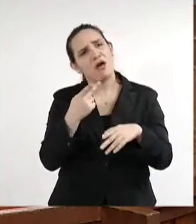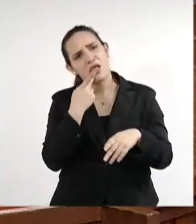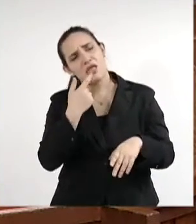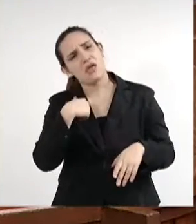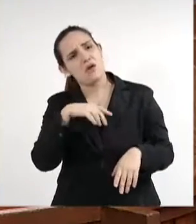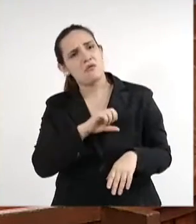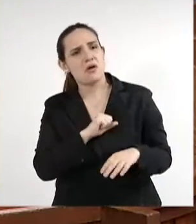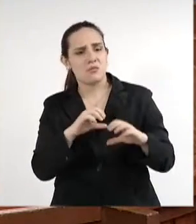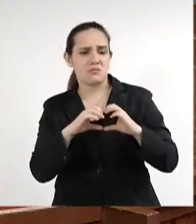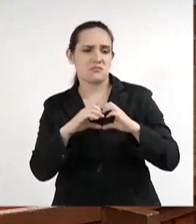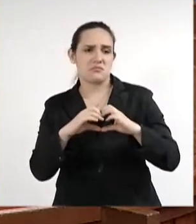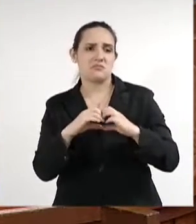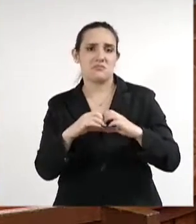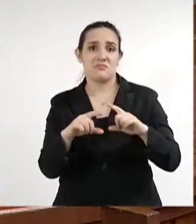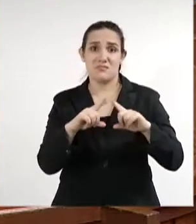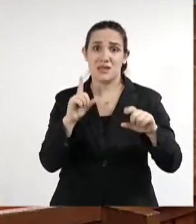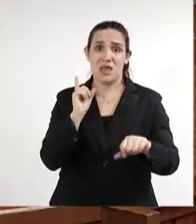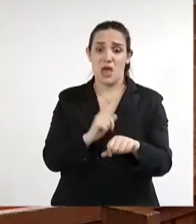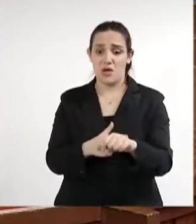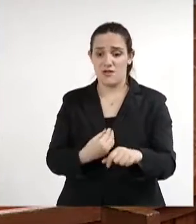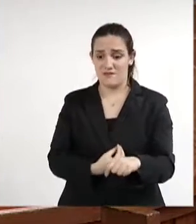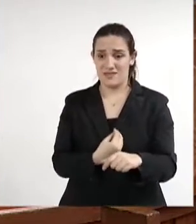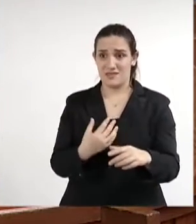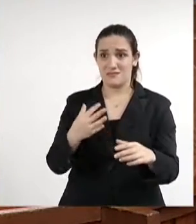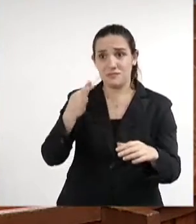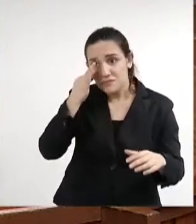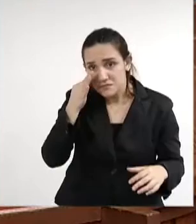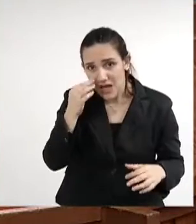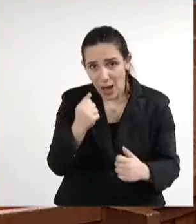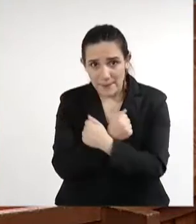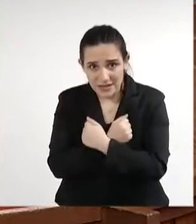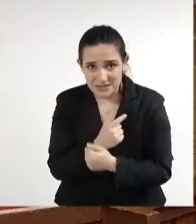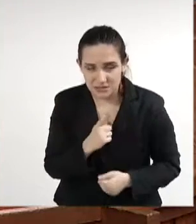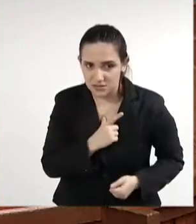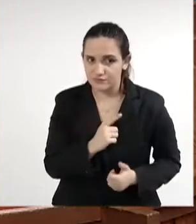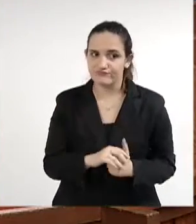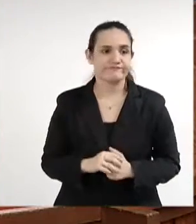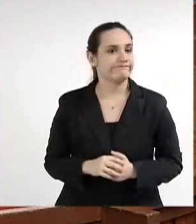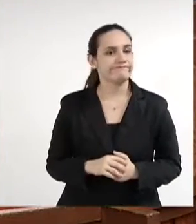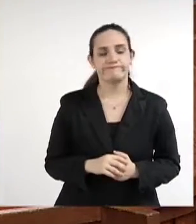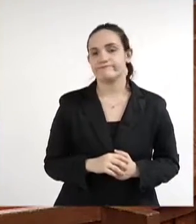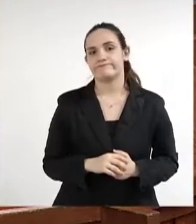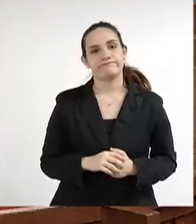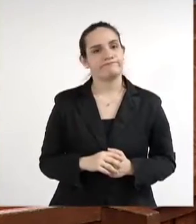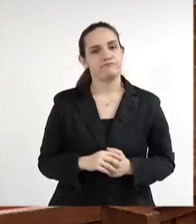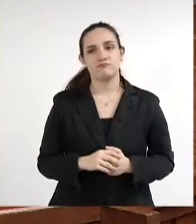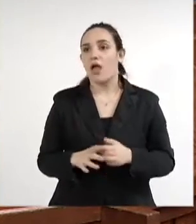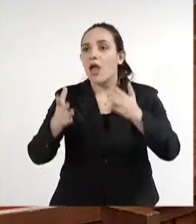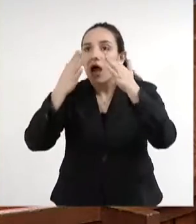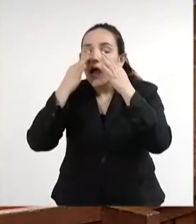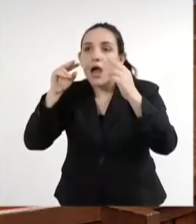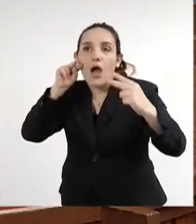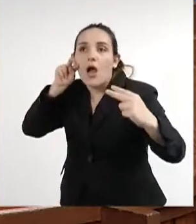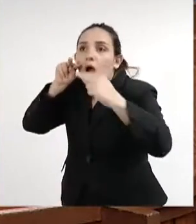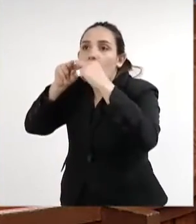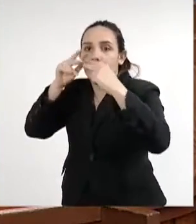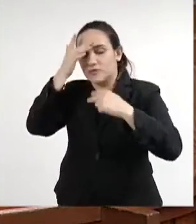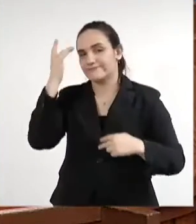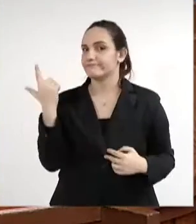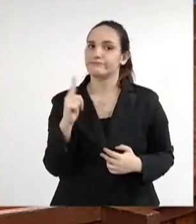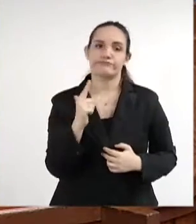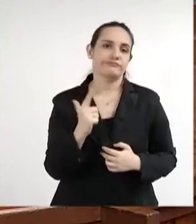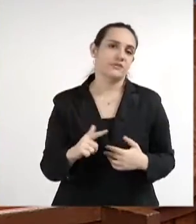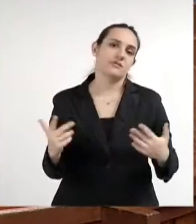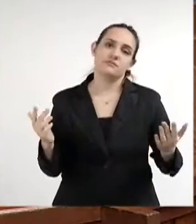amor, manda um coraçãozinho, mas a gente não dá um abraço pessoalmente, a gente não abraça a pessoa, a gente não olha nos olhos e demonstra o